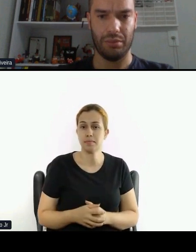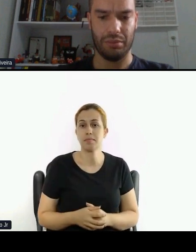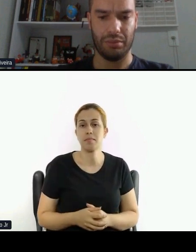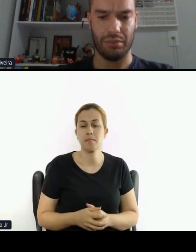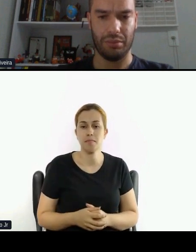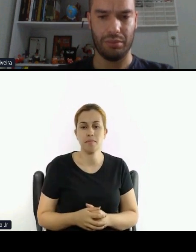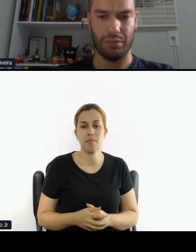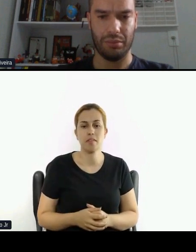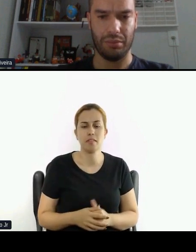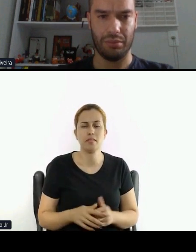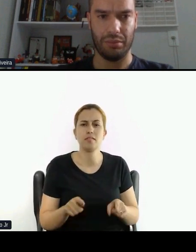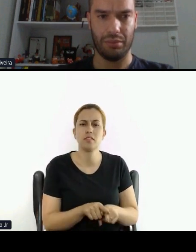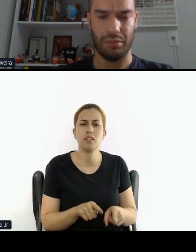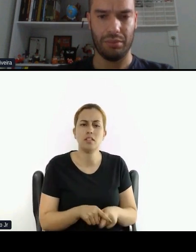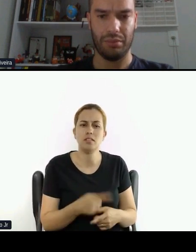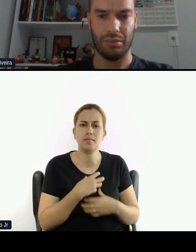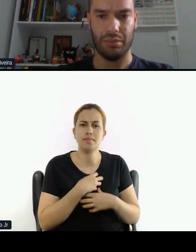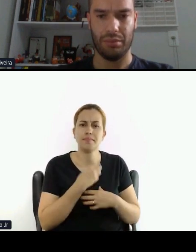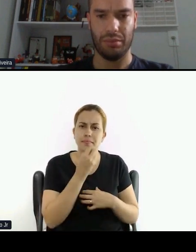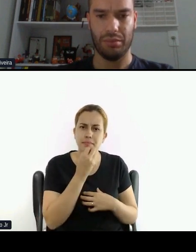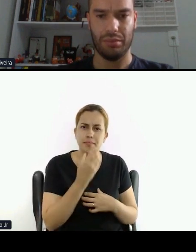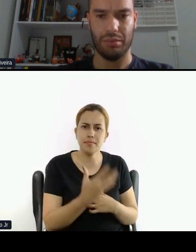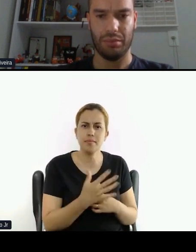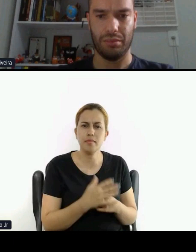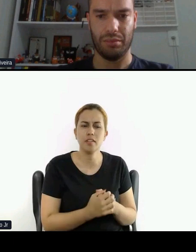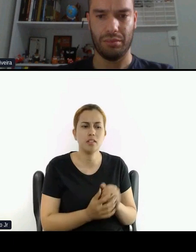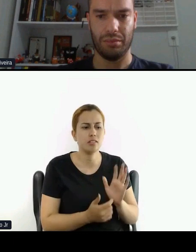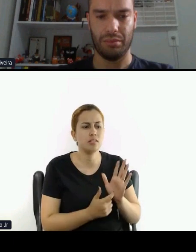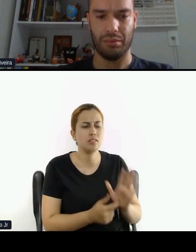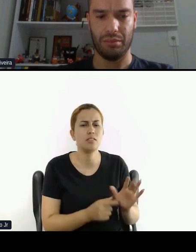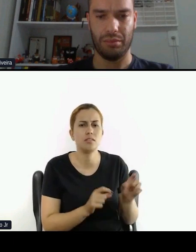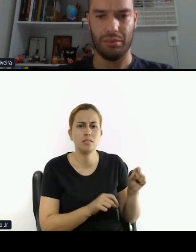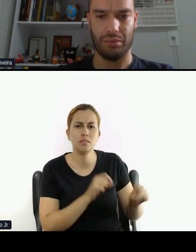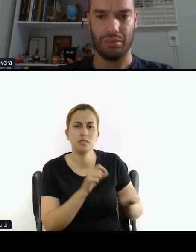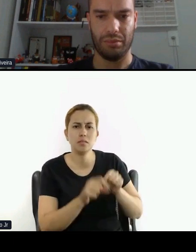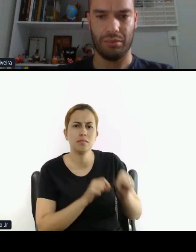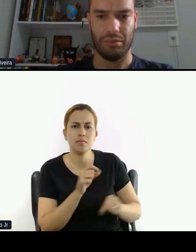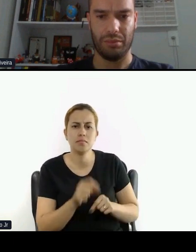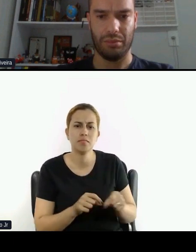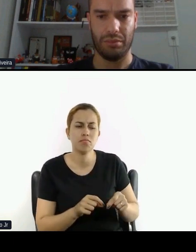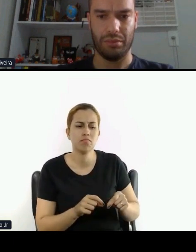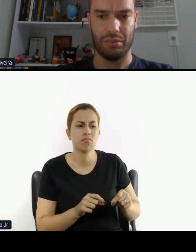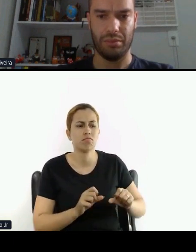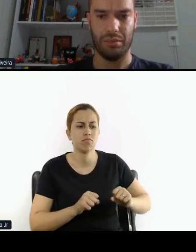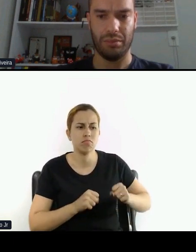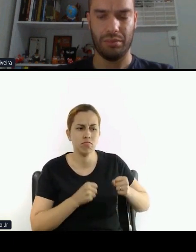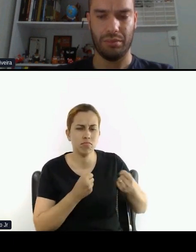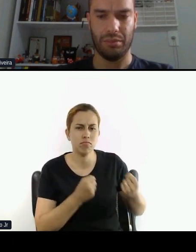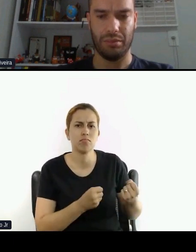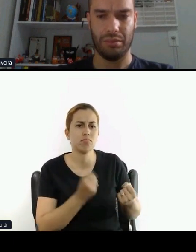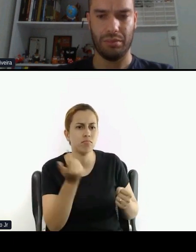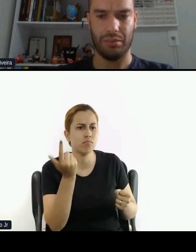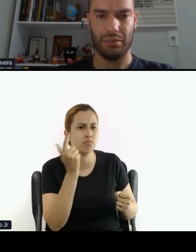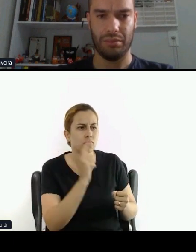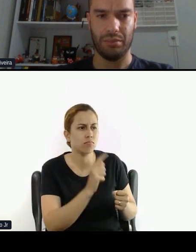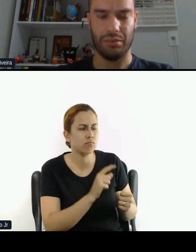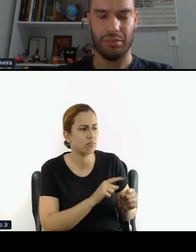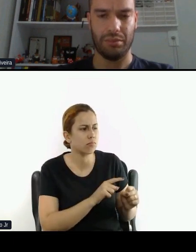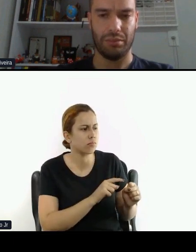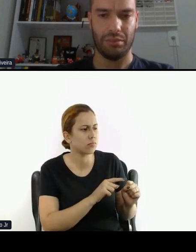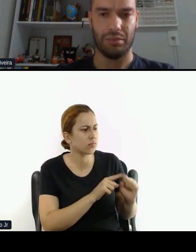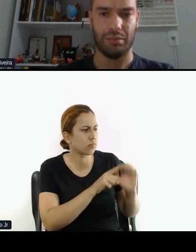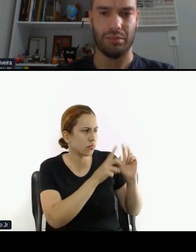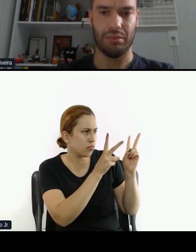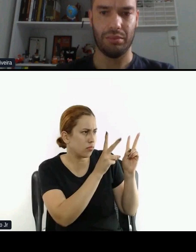as boas práticas mostram que um instrumento para você poder medir, né, como é que